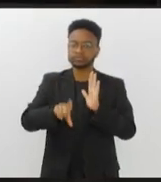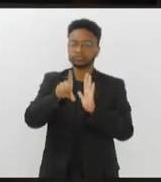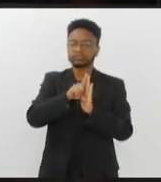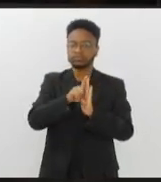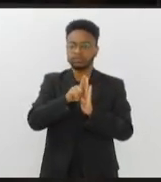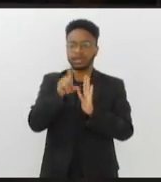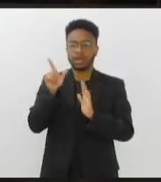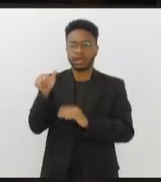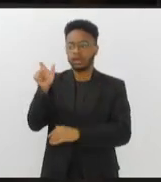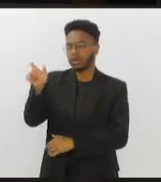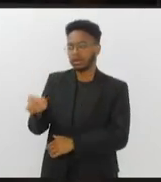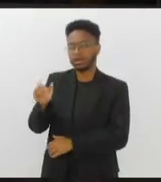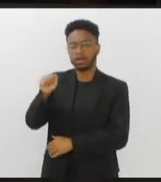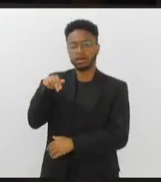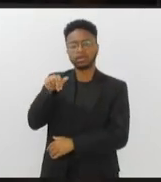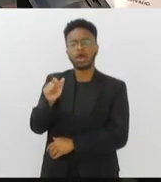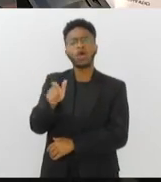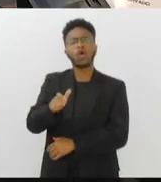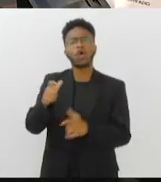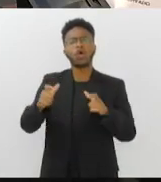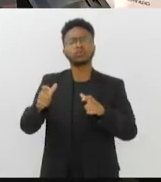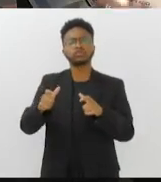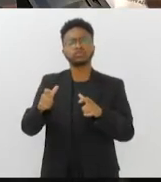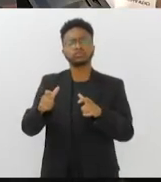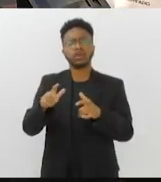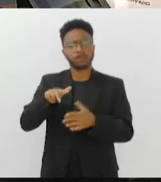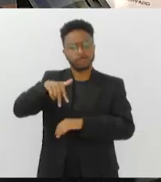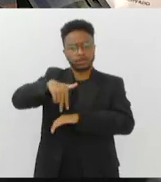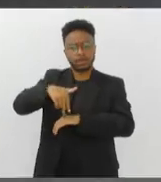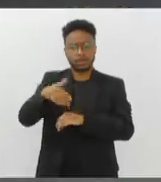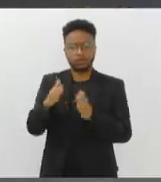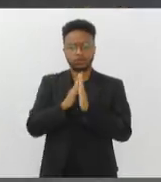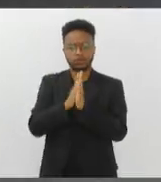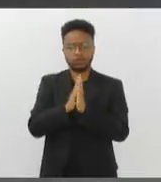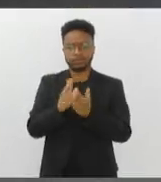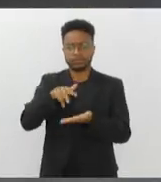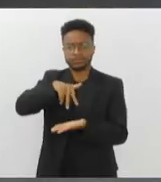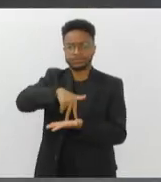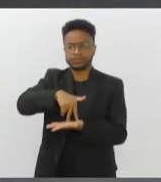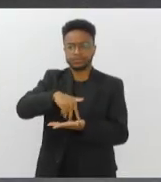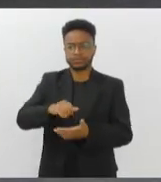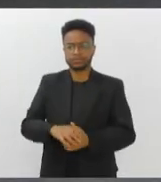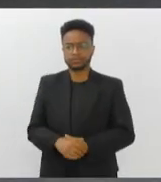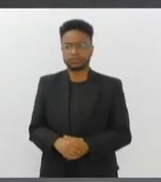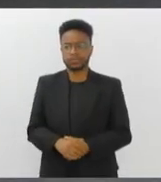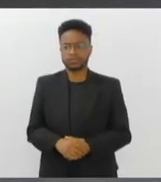que é a Ana. Cadê a Ana? Cadê a Aninha? Fica de pé, Aninha.